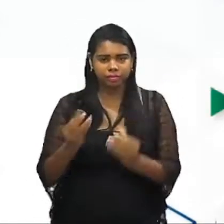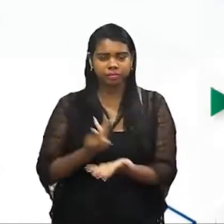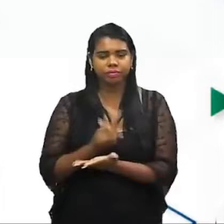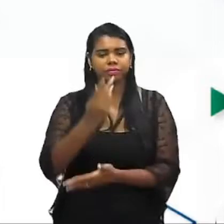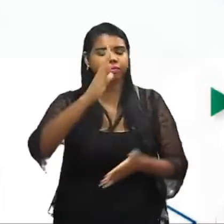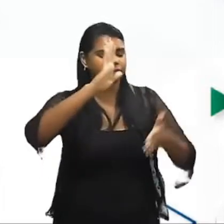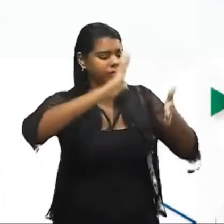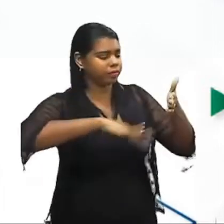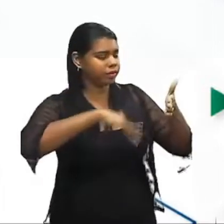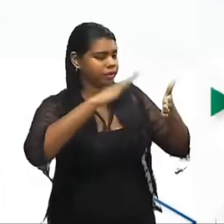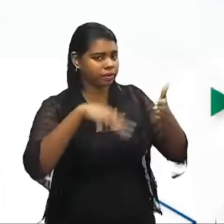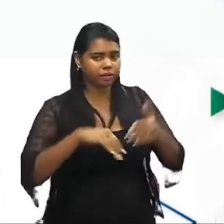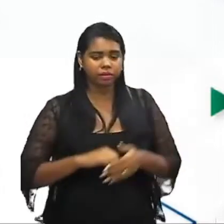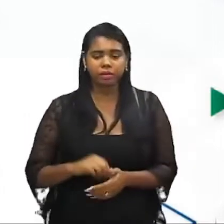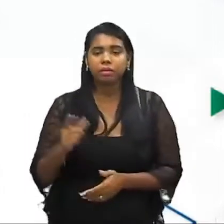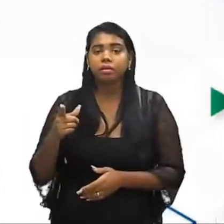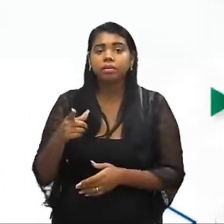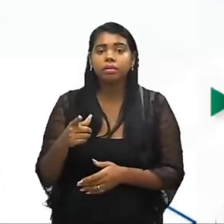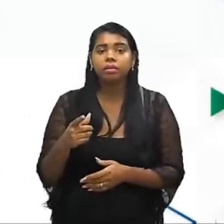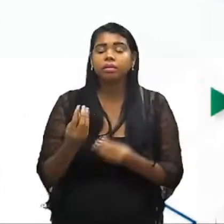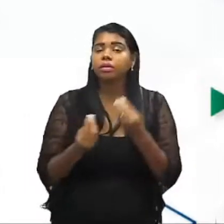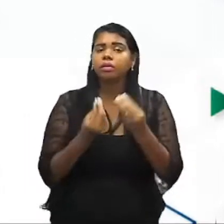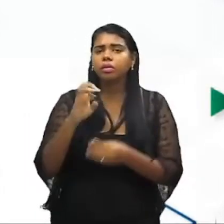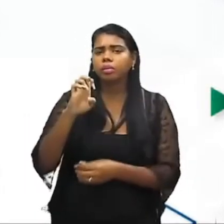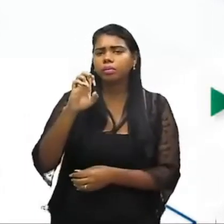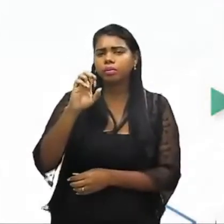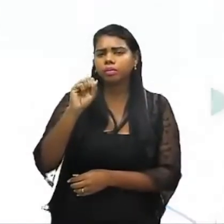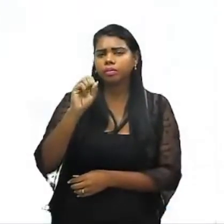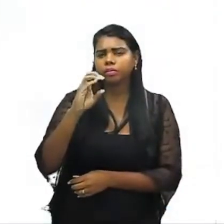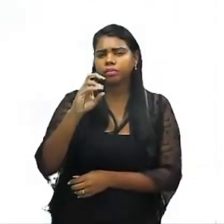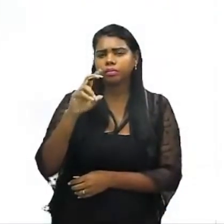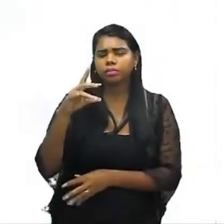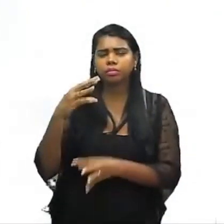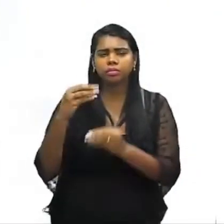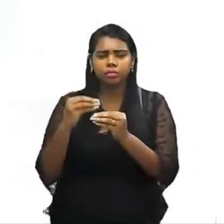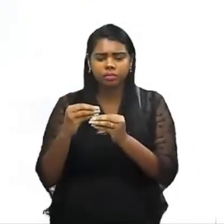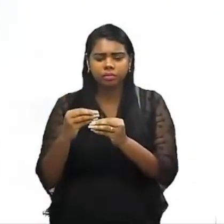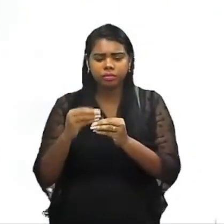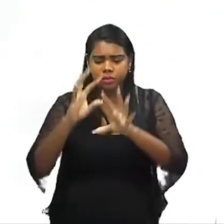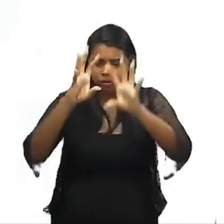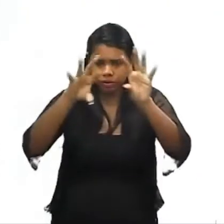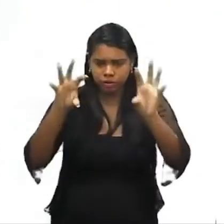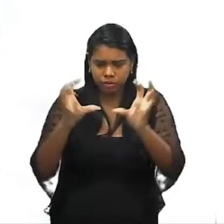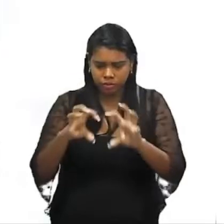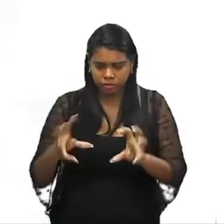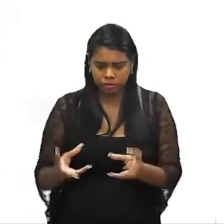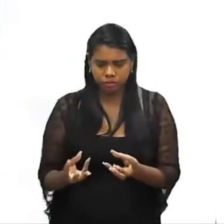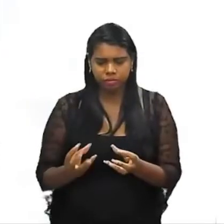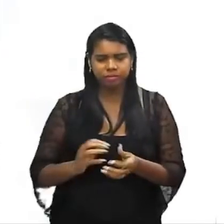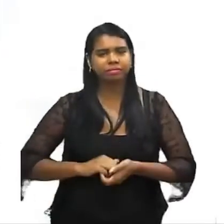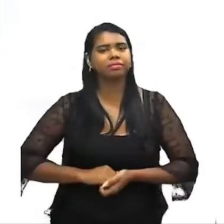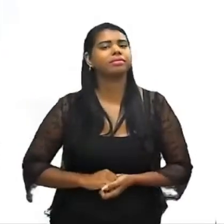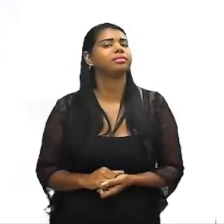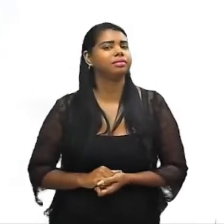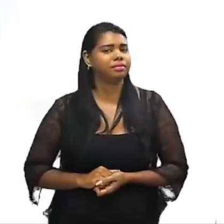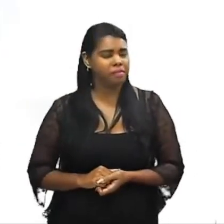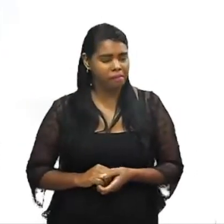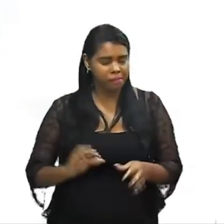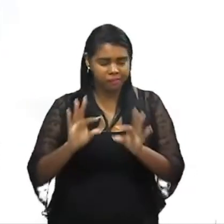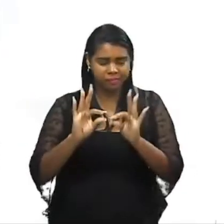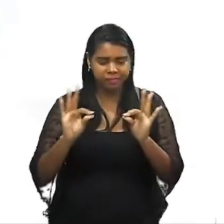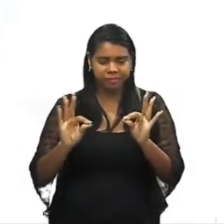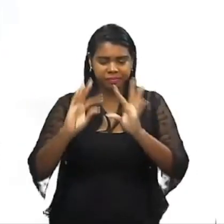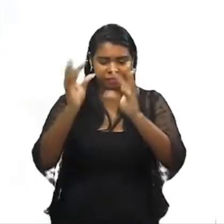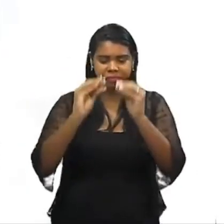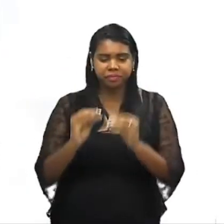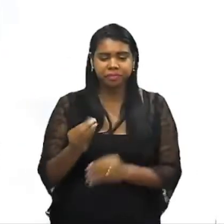pintura, e o escultor. Ah, professor, e o escultor, como é que faz? Joga lá o elemento e vai lá. Não, a linha dentro da escultura é